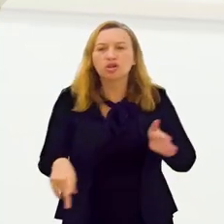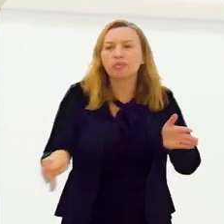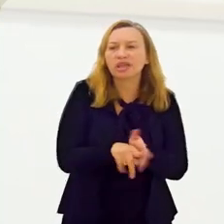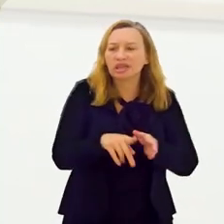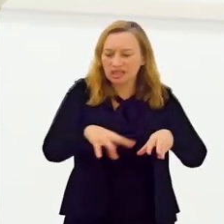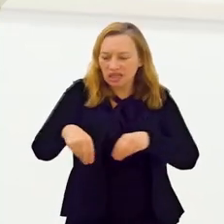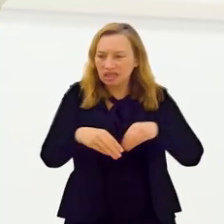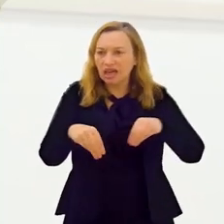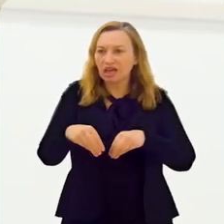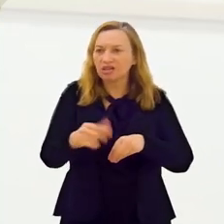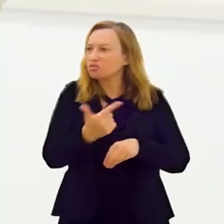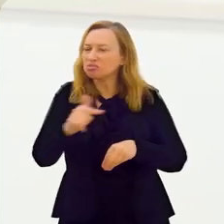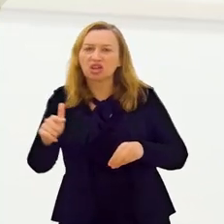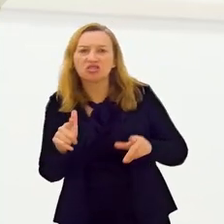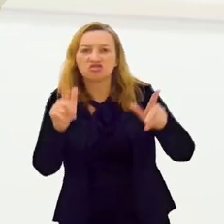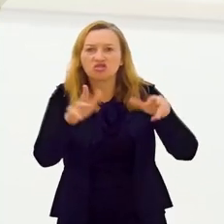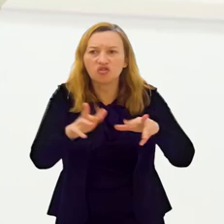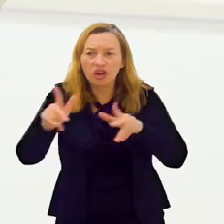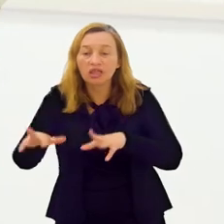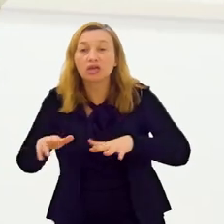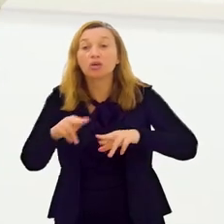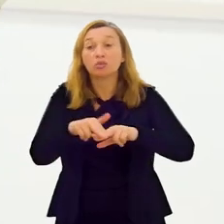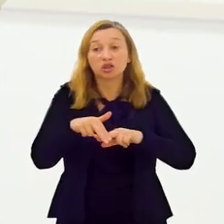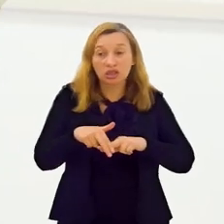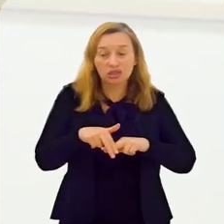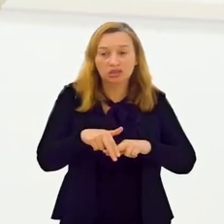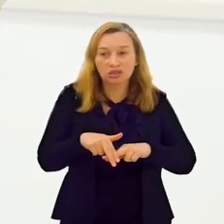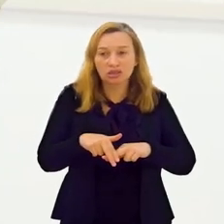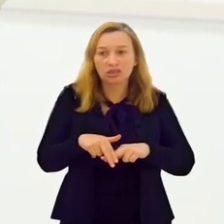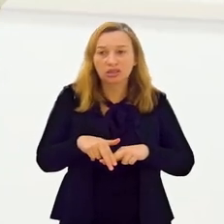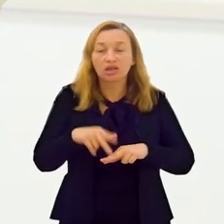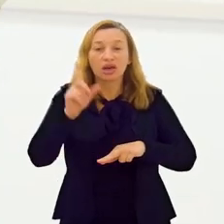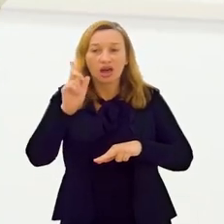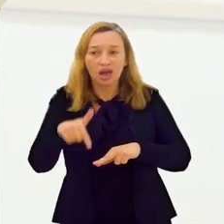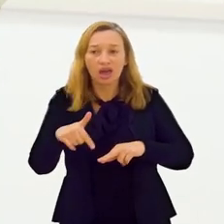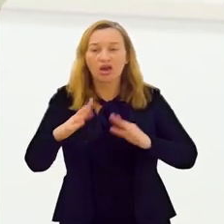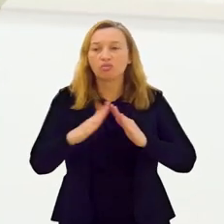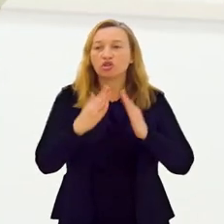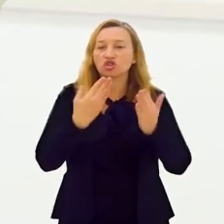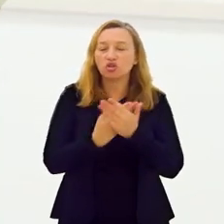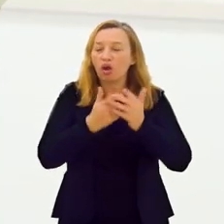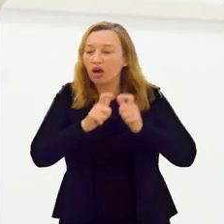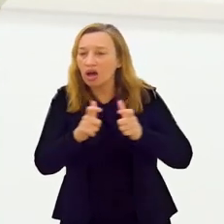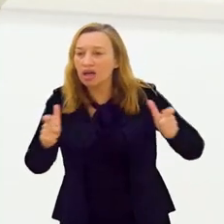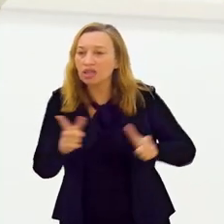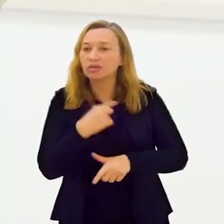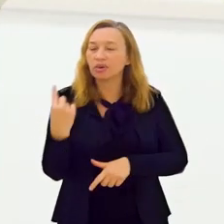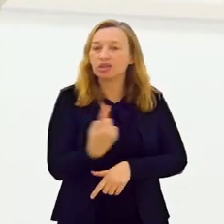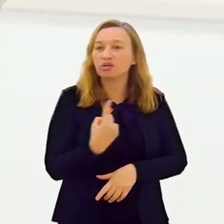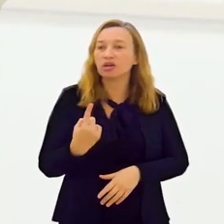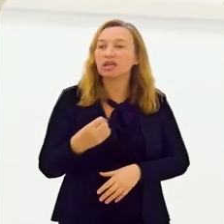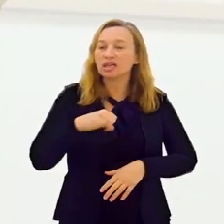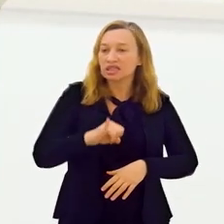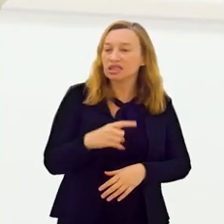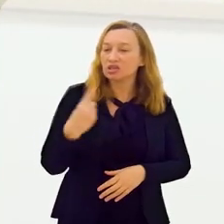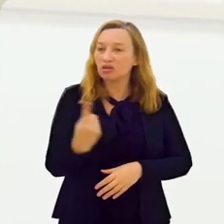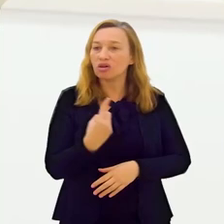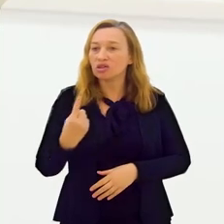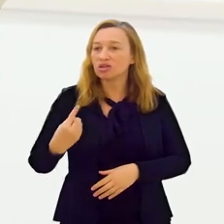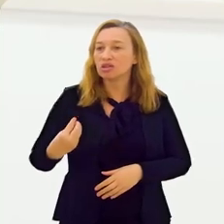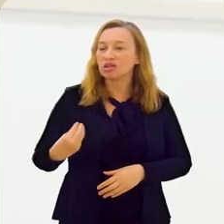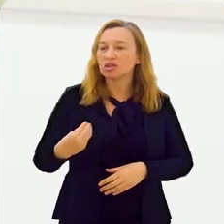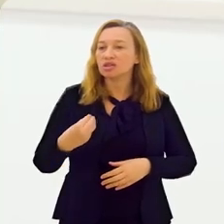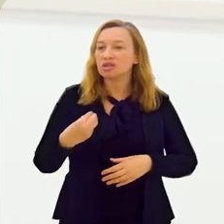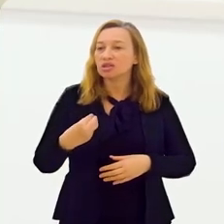tudo que vem da terra, não existe essa diferença. Portanto, é uma grande escola para nós. Se